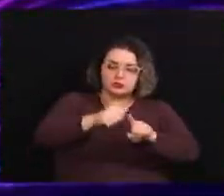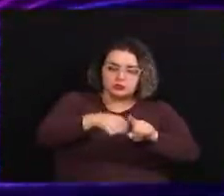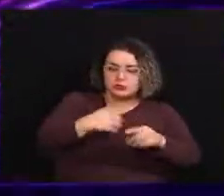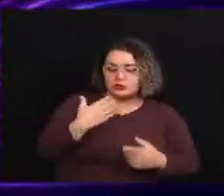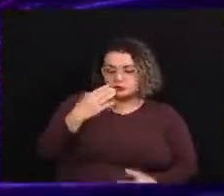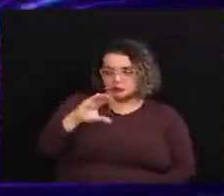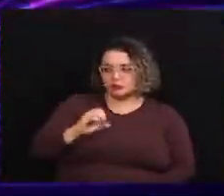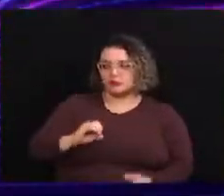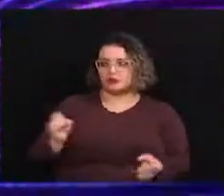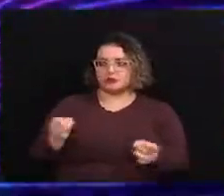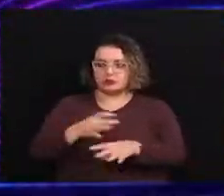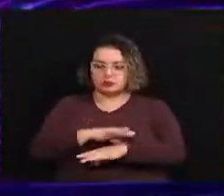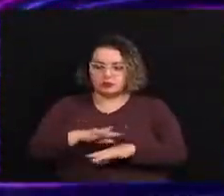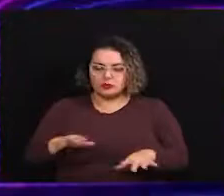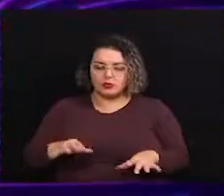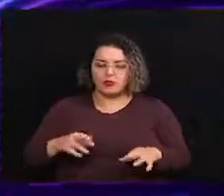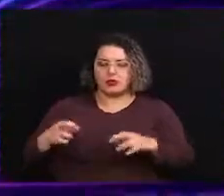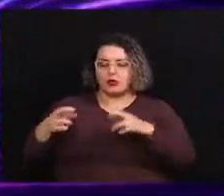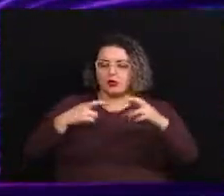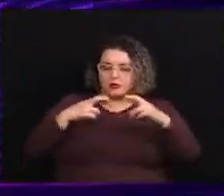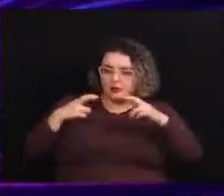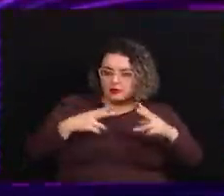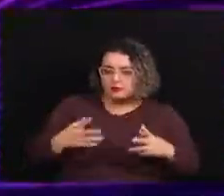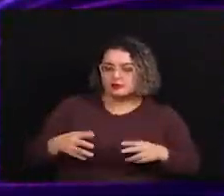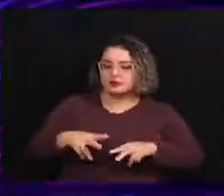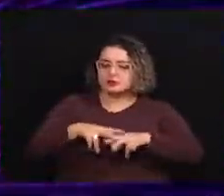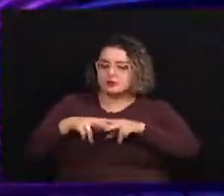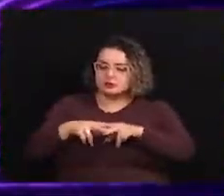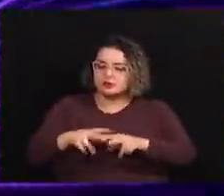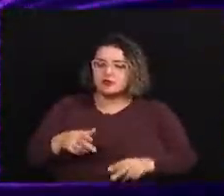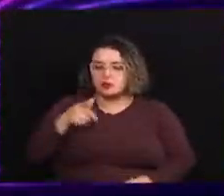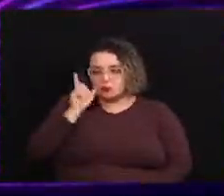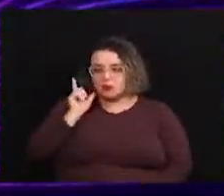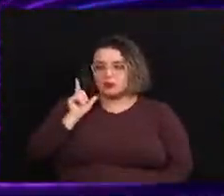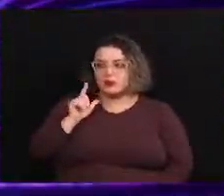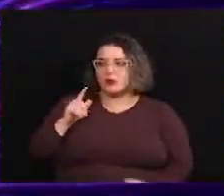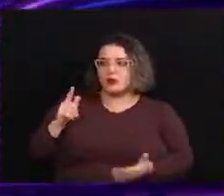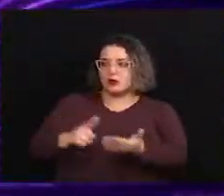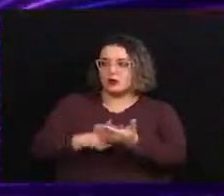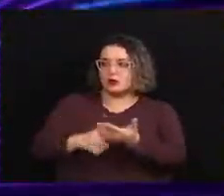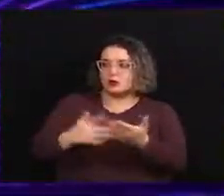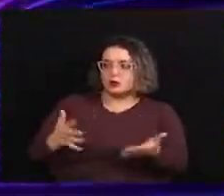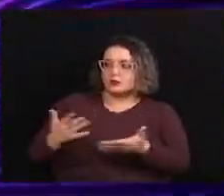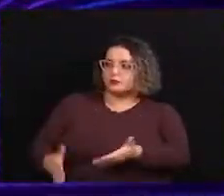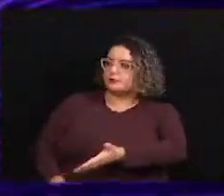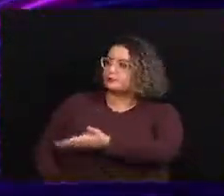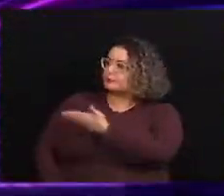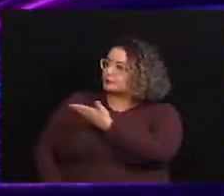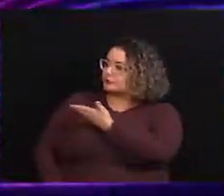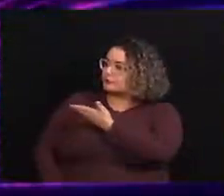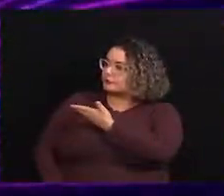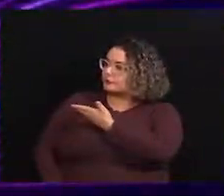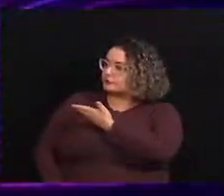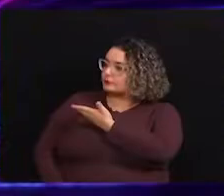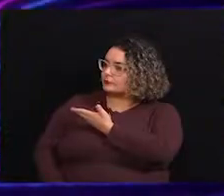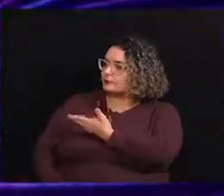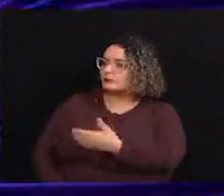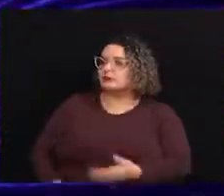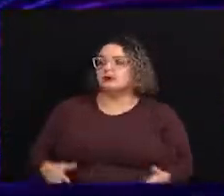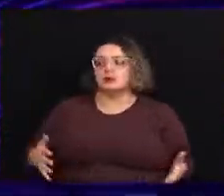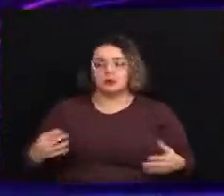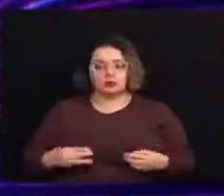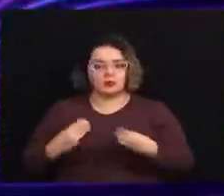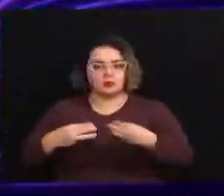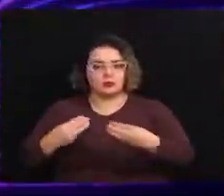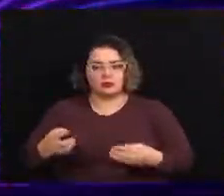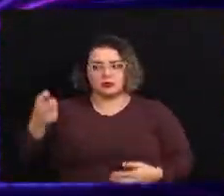está pronto, a editora me enviou os livros ontem. Então, esse é um livro incentivado, tá? Ele é um livro incentivado pelo